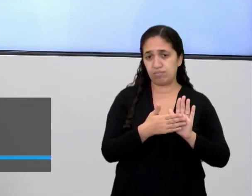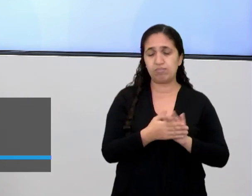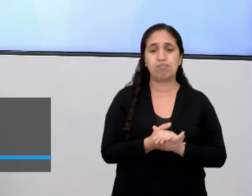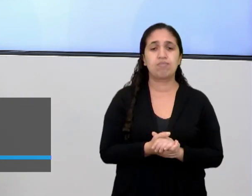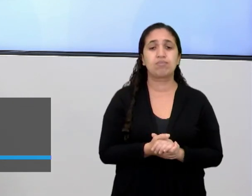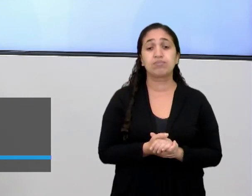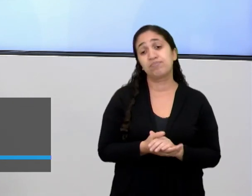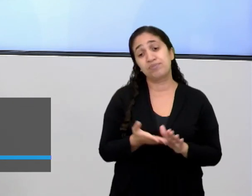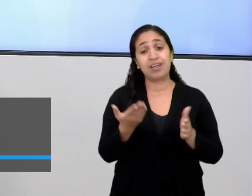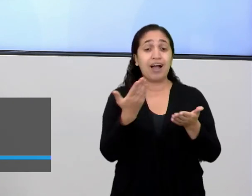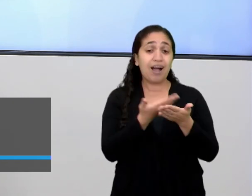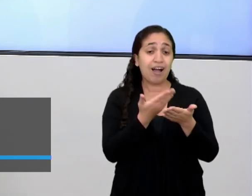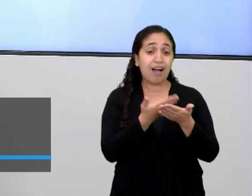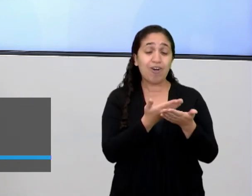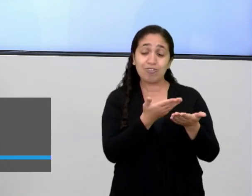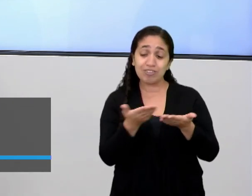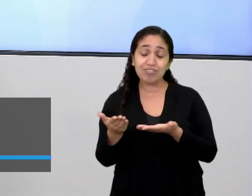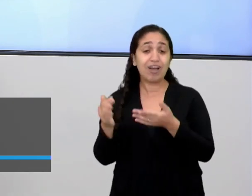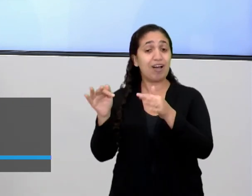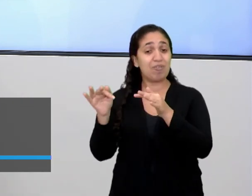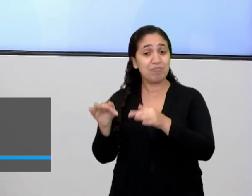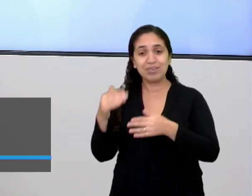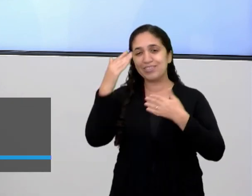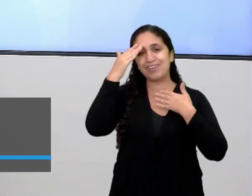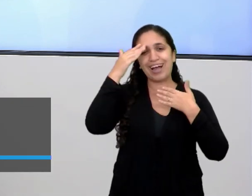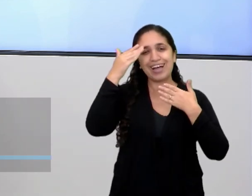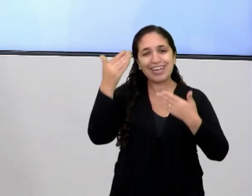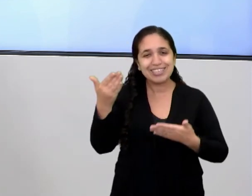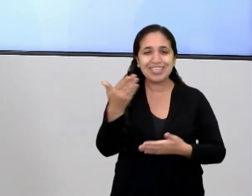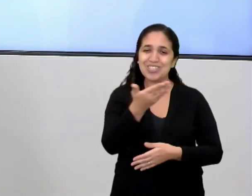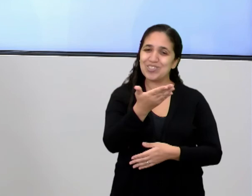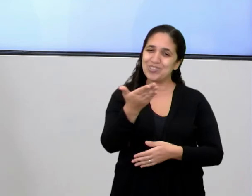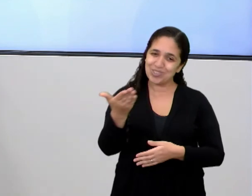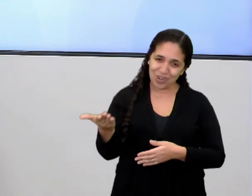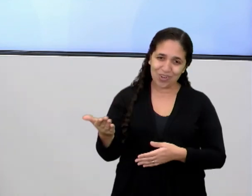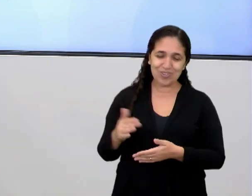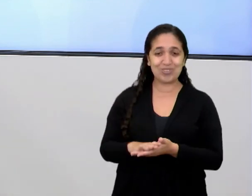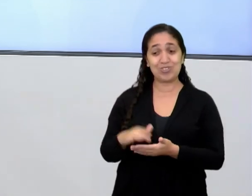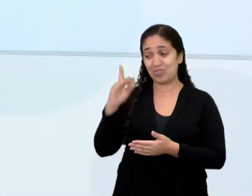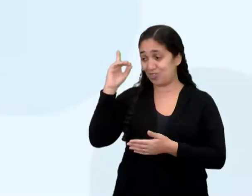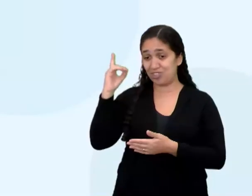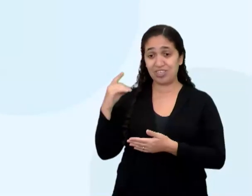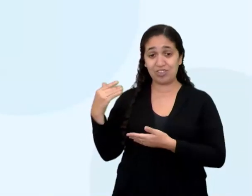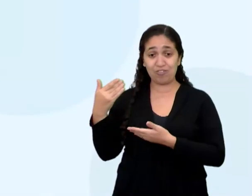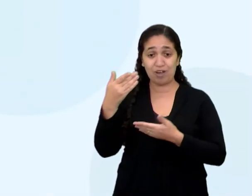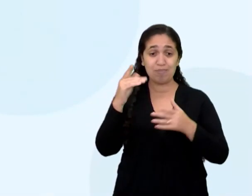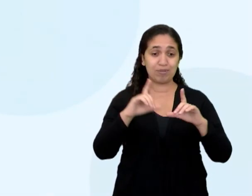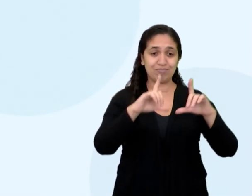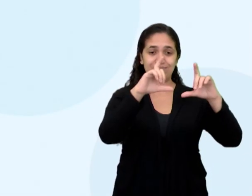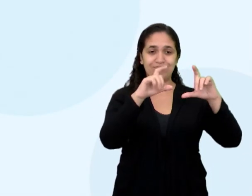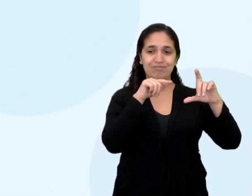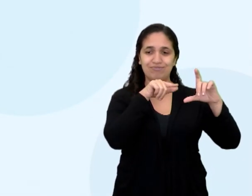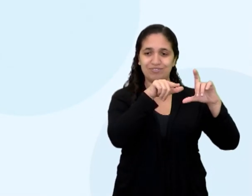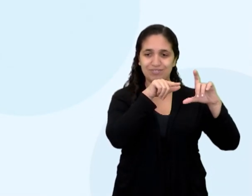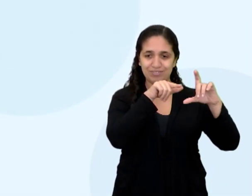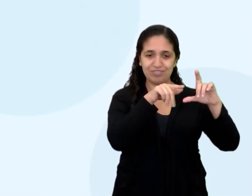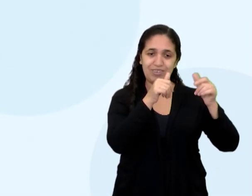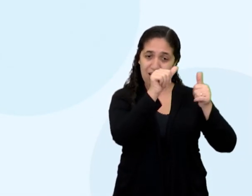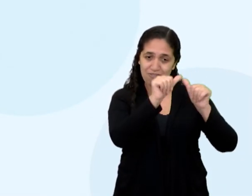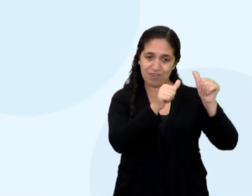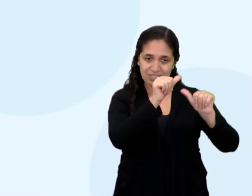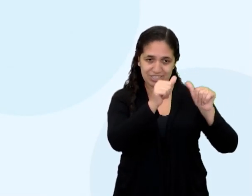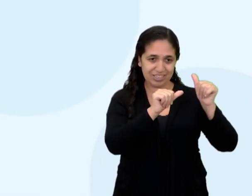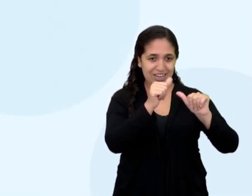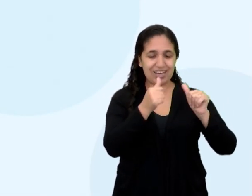A aula está acabando, eu agradeço a participação de todos, nosso diretor vai colocar aí para vocês o QR Code, fazer a análise da nossa aula. Eu